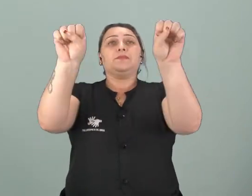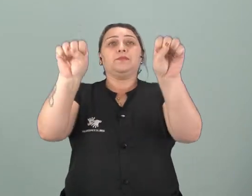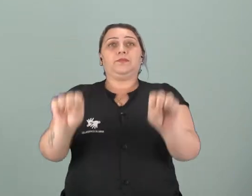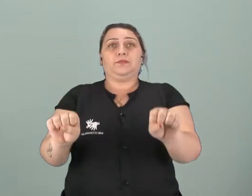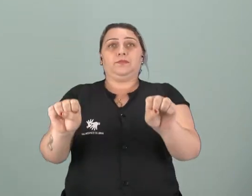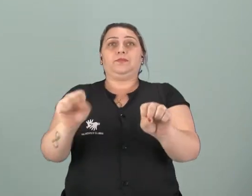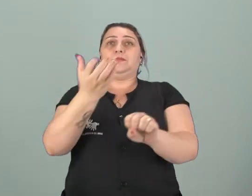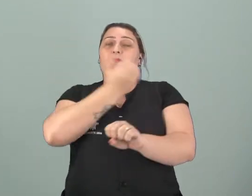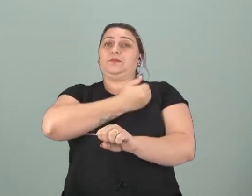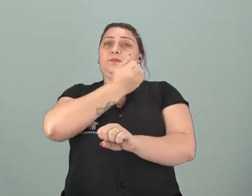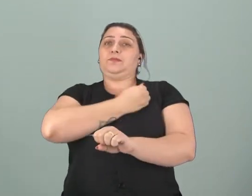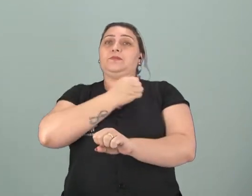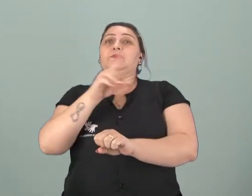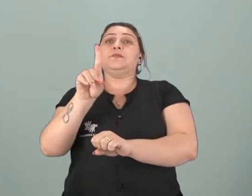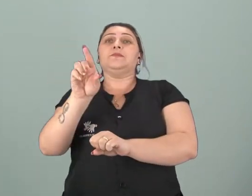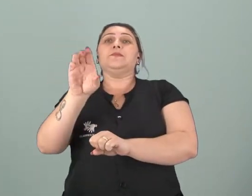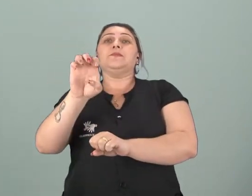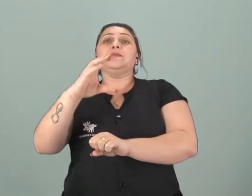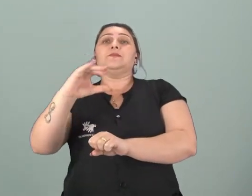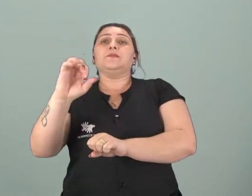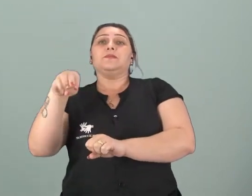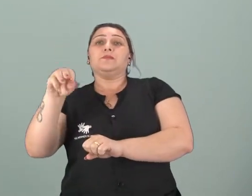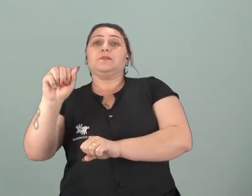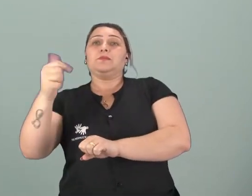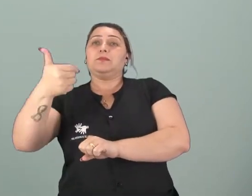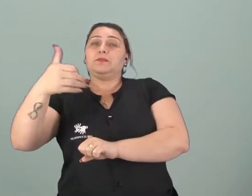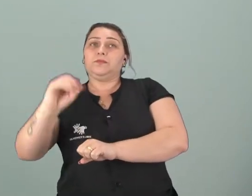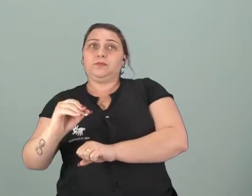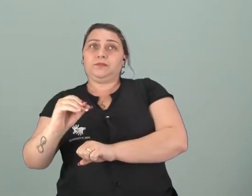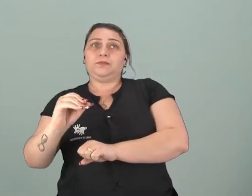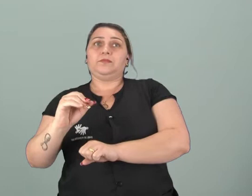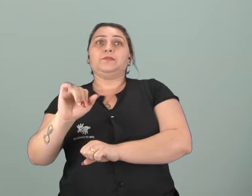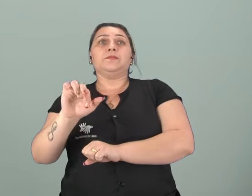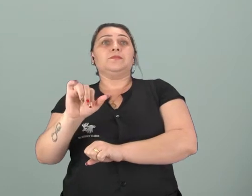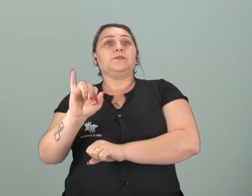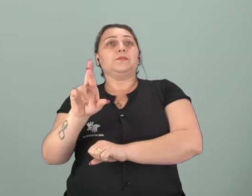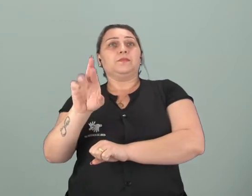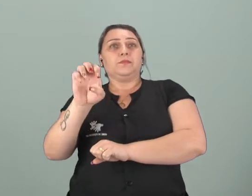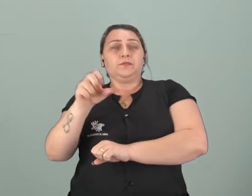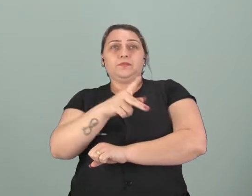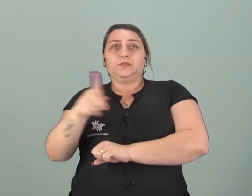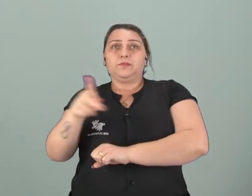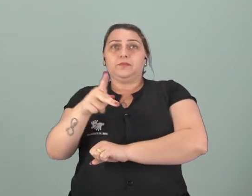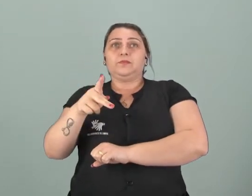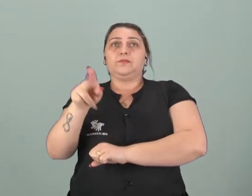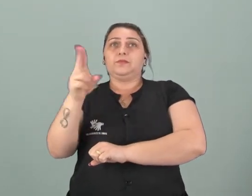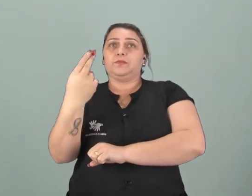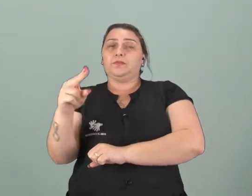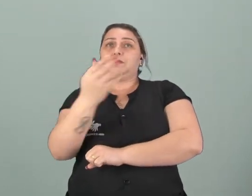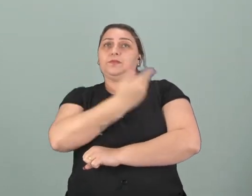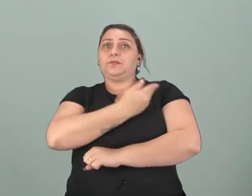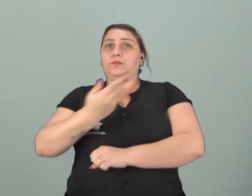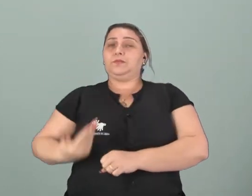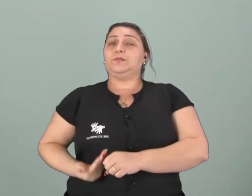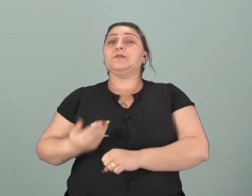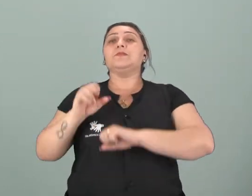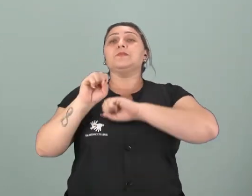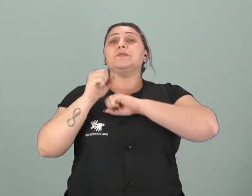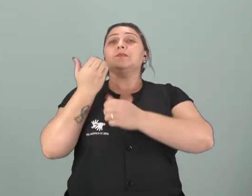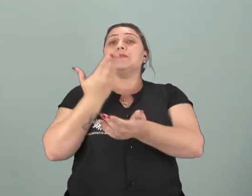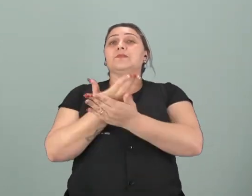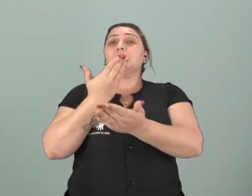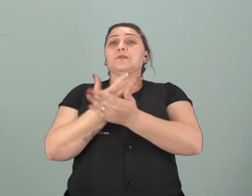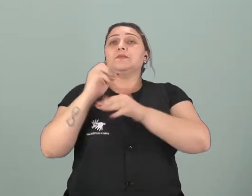numeração decimal. Então vamos lá. Irene é professora de uma universidade pública. Ela dá aula no período da manhã